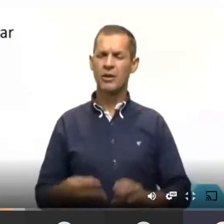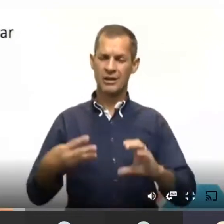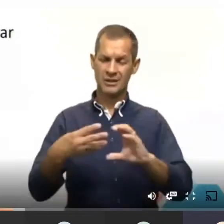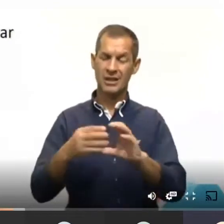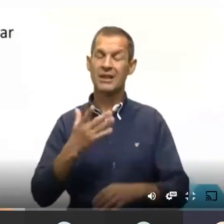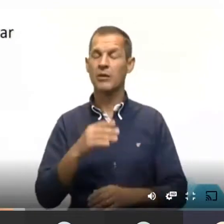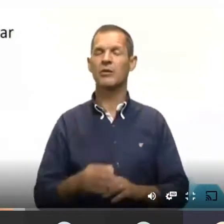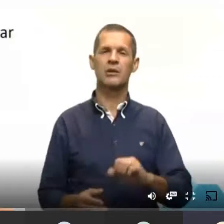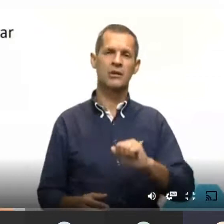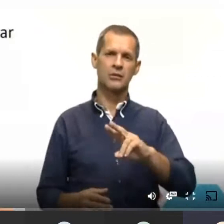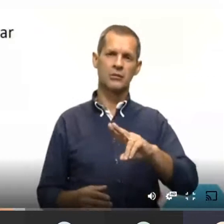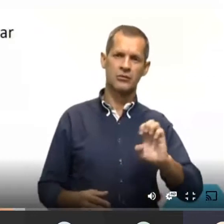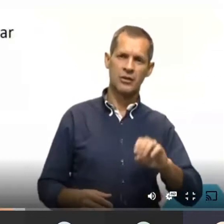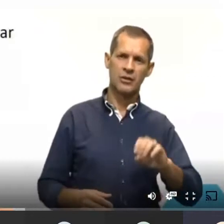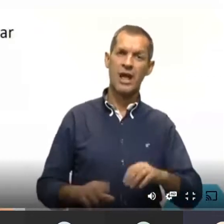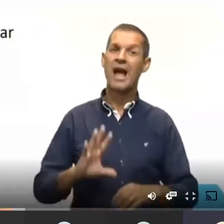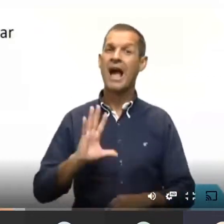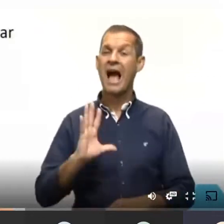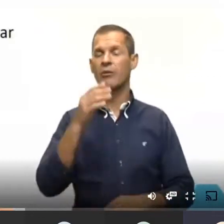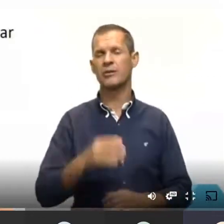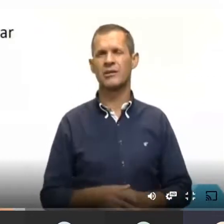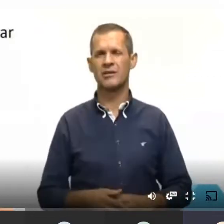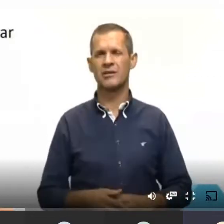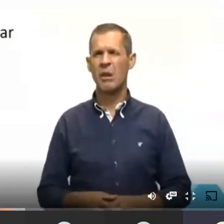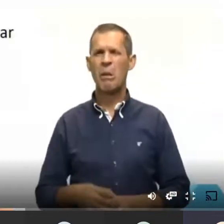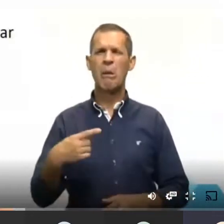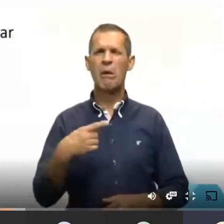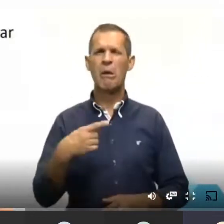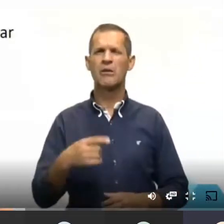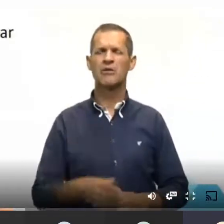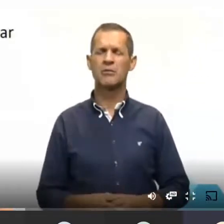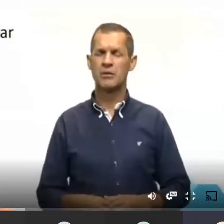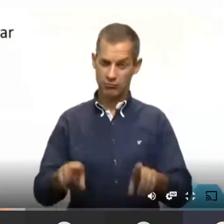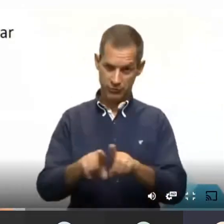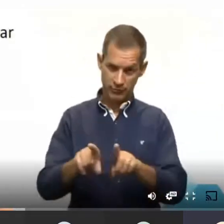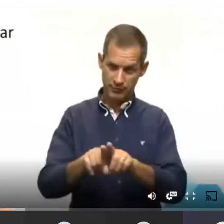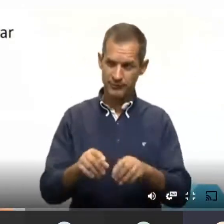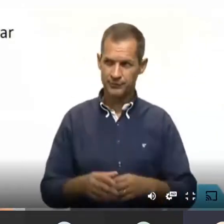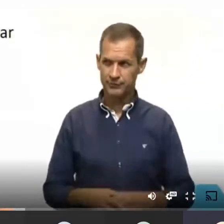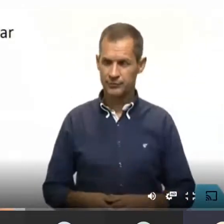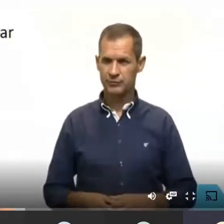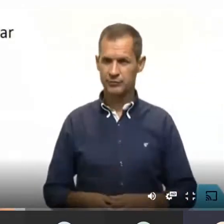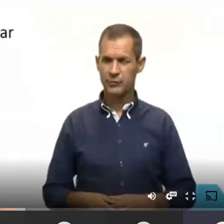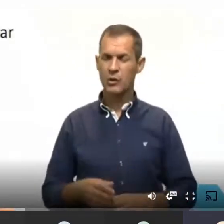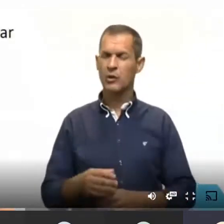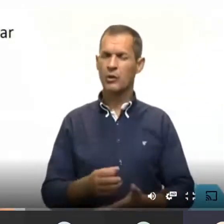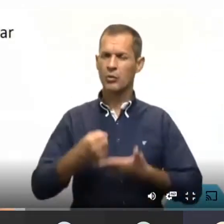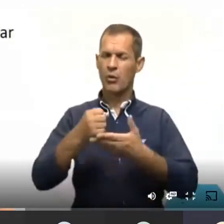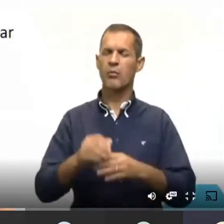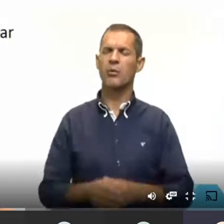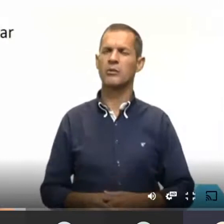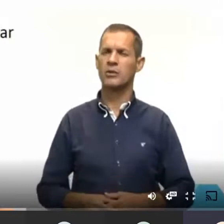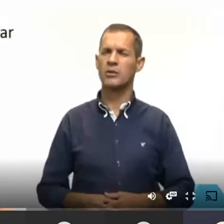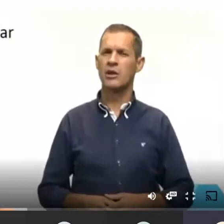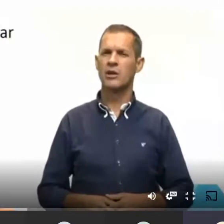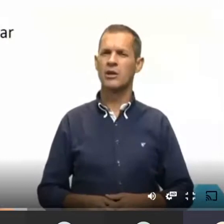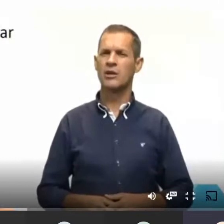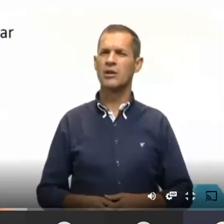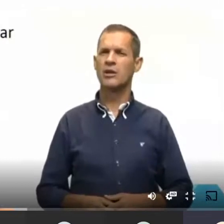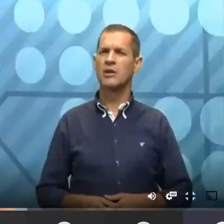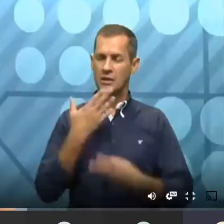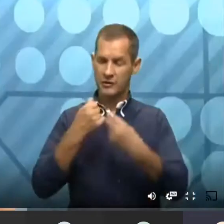O que acontece no AVE? Ocorre a queda justamente do aporte nutricional